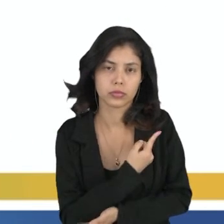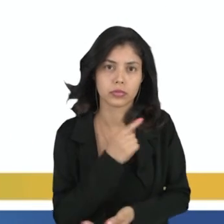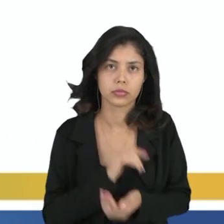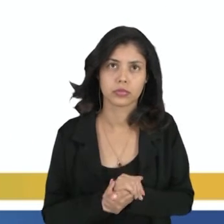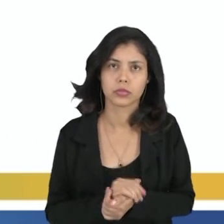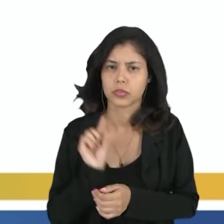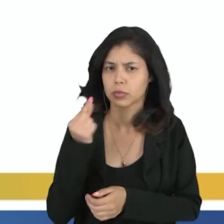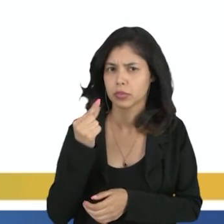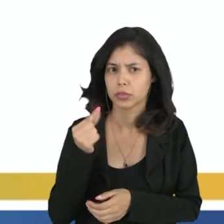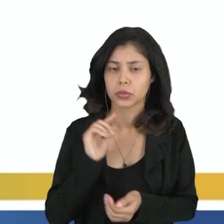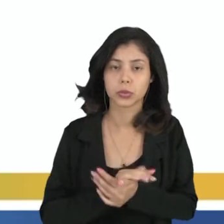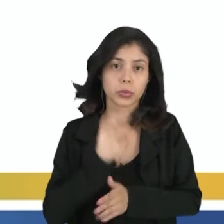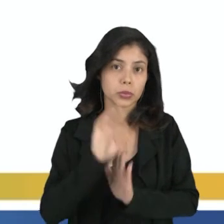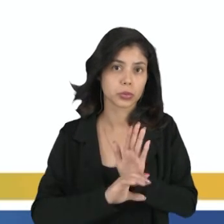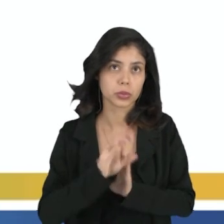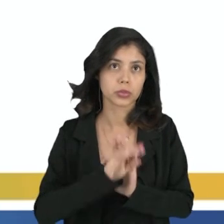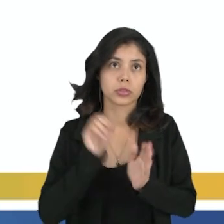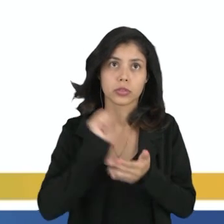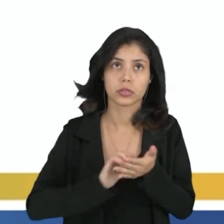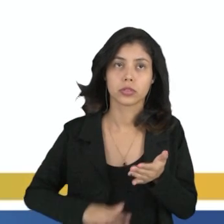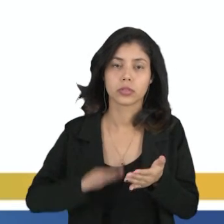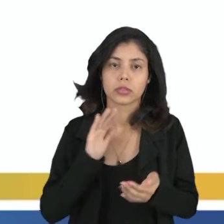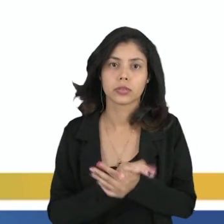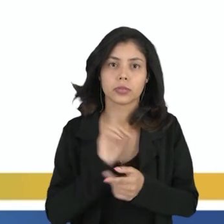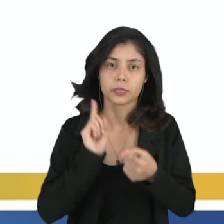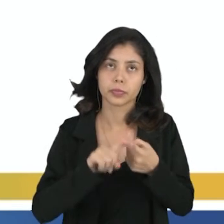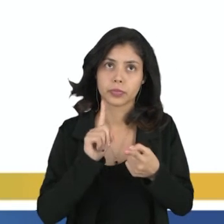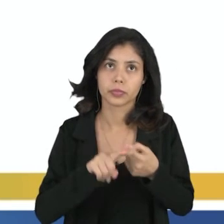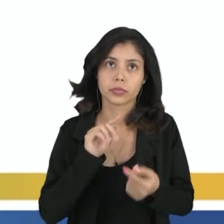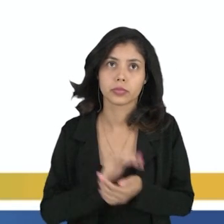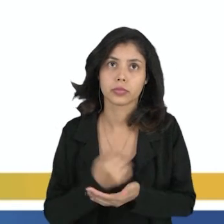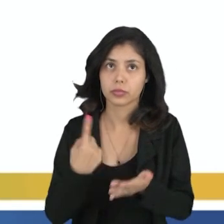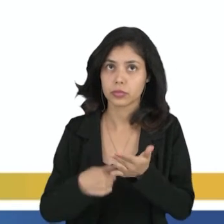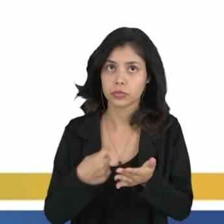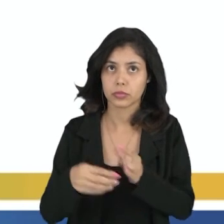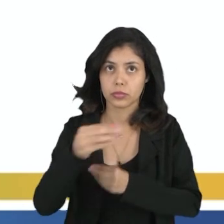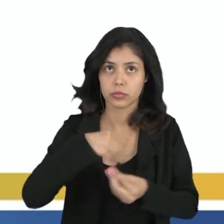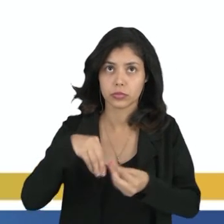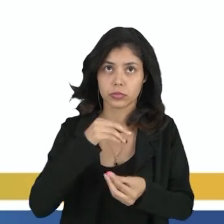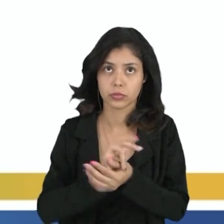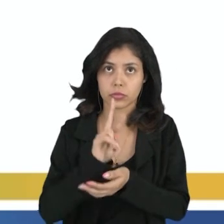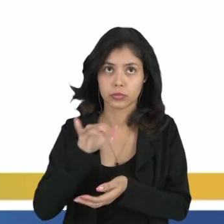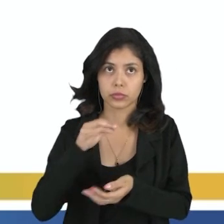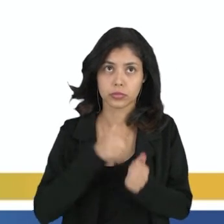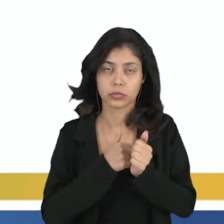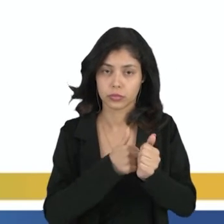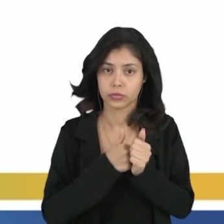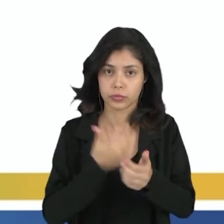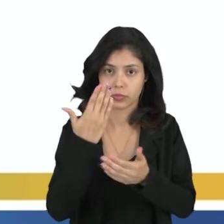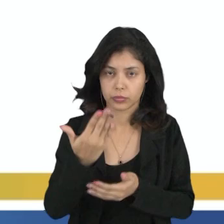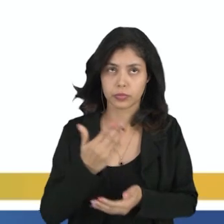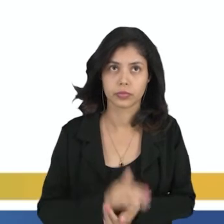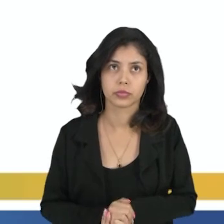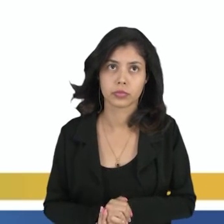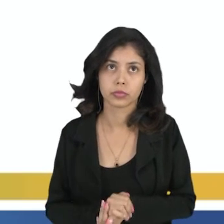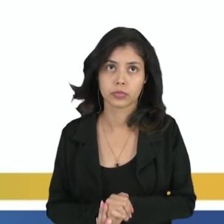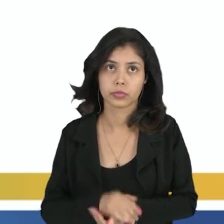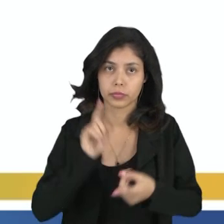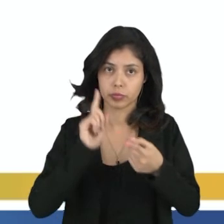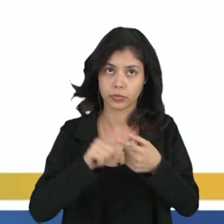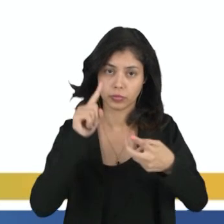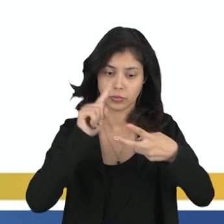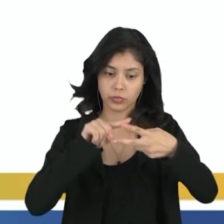pouquinho desses conceitos na nossa atividade. Vamos lá? Questão 1. Considere as reações inorgânicas a seguir. Então, a gente